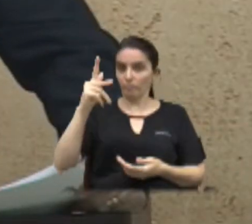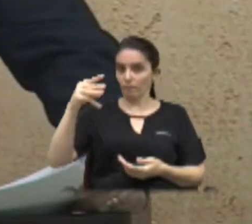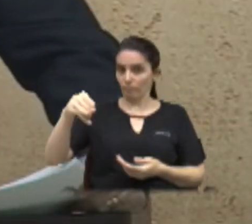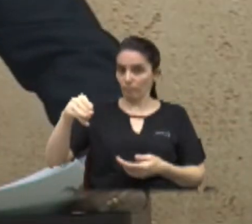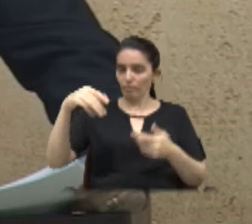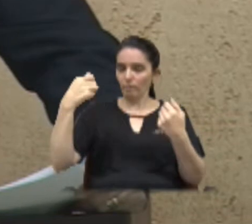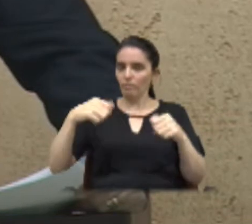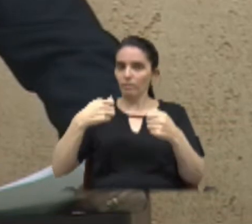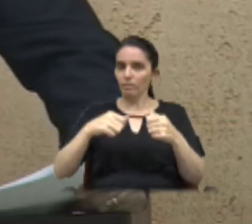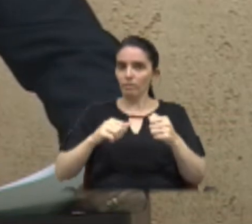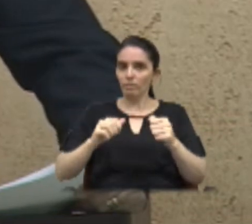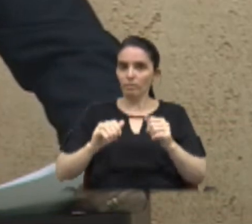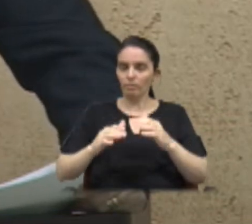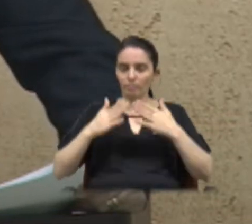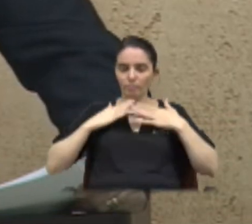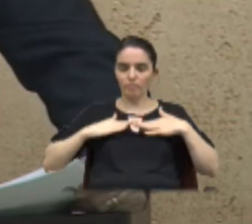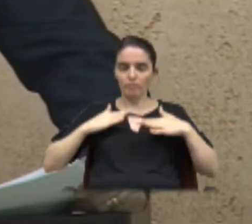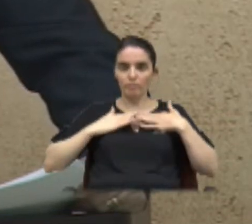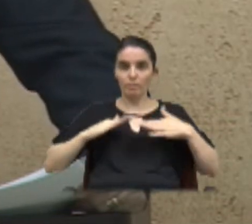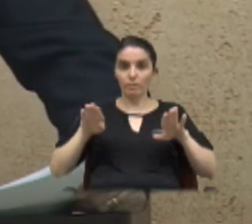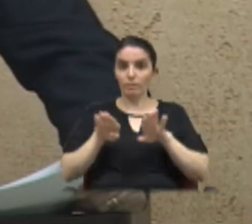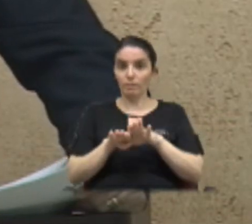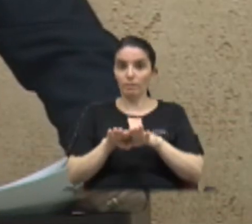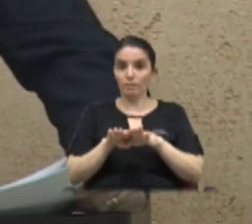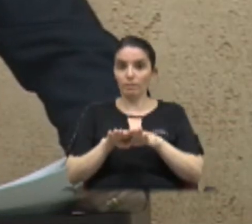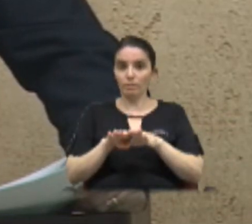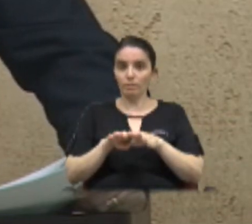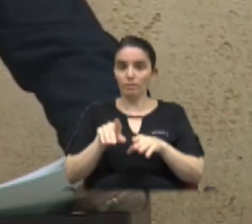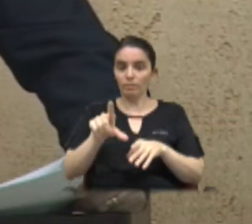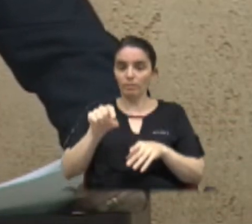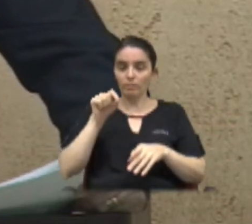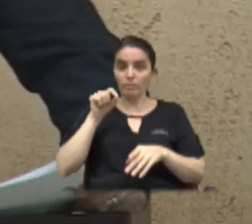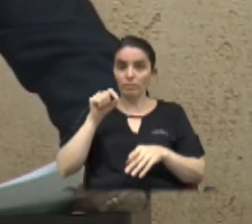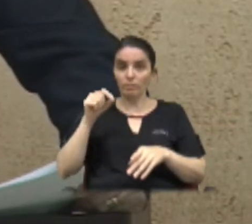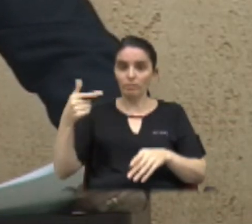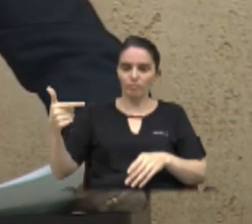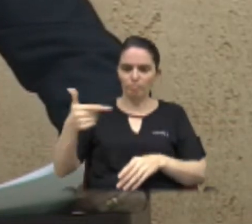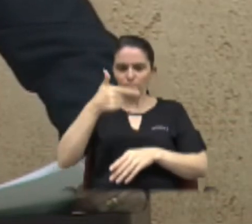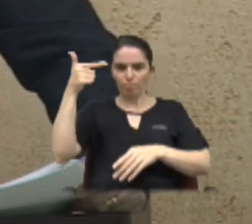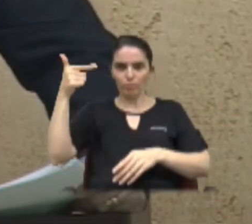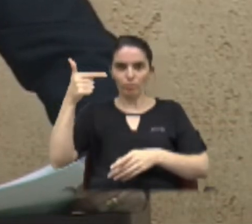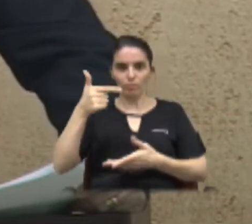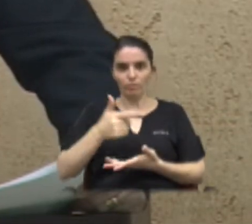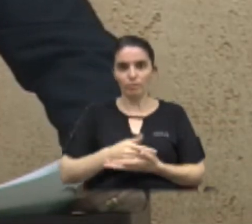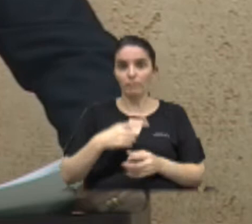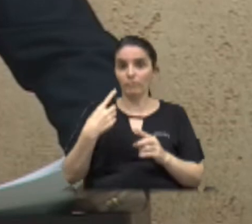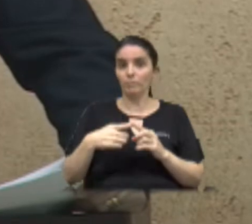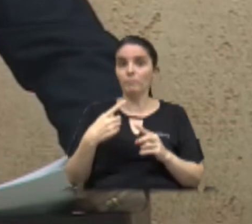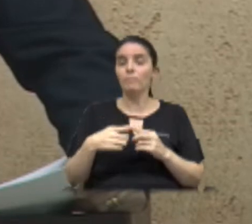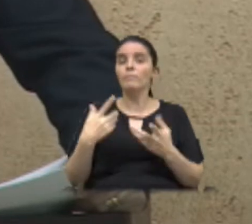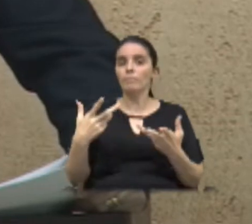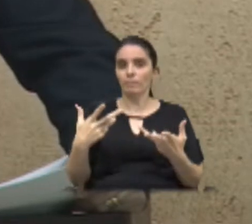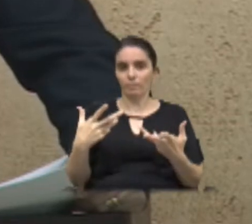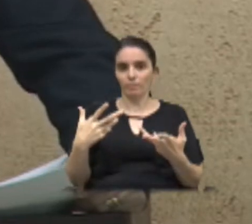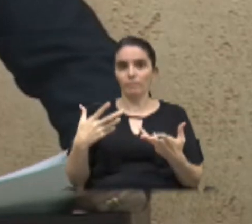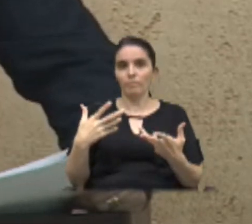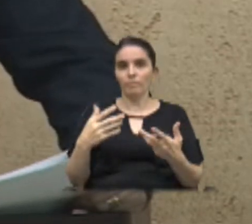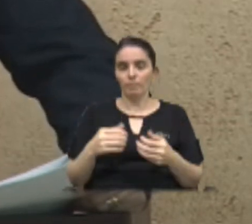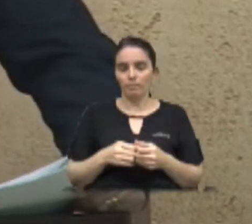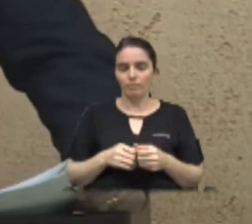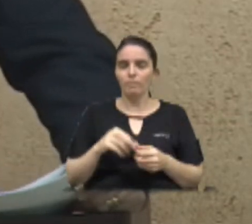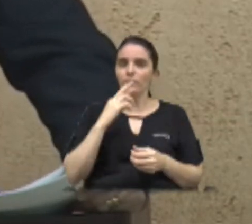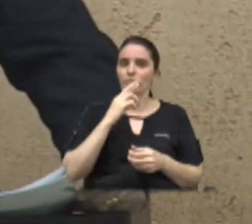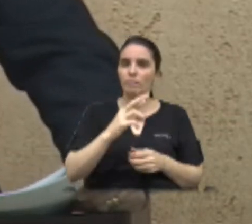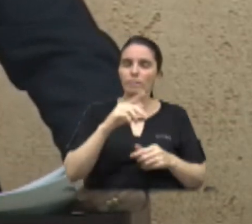conter a situação, ter que escolher onde vai dar o tiro, porque dependendo onde der o tiro, vai sofrer sindicância e responder.